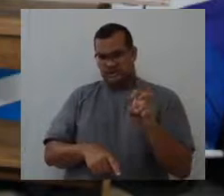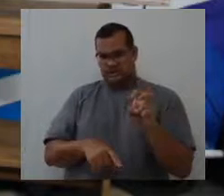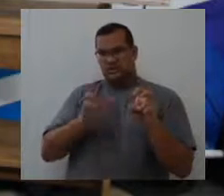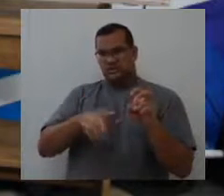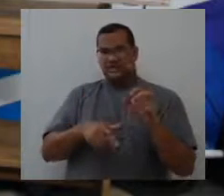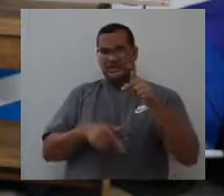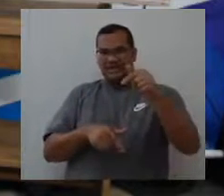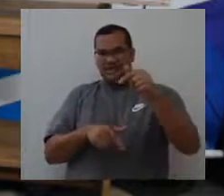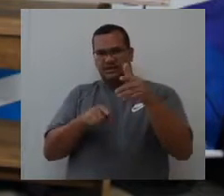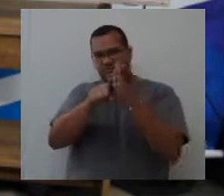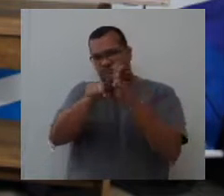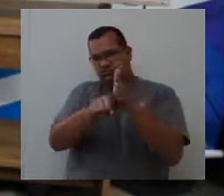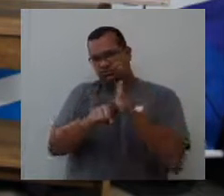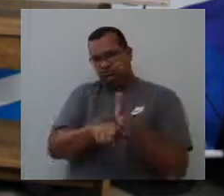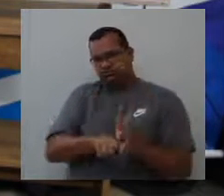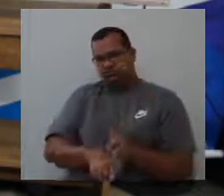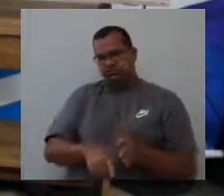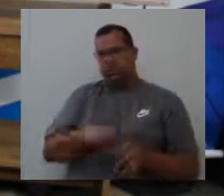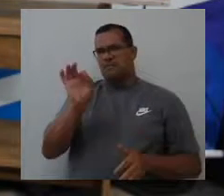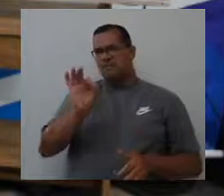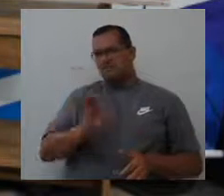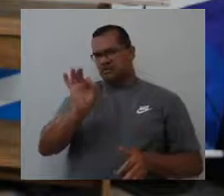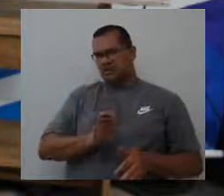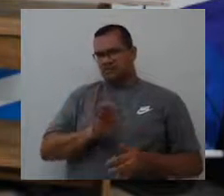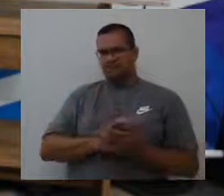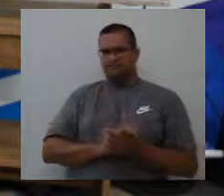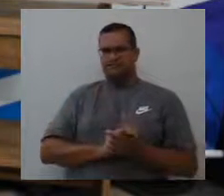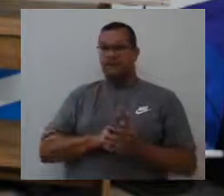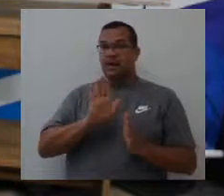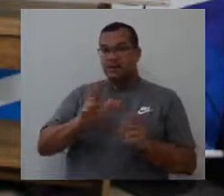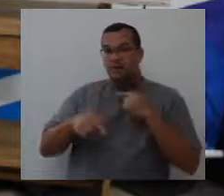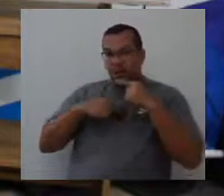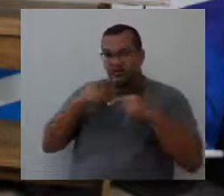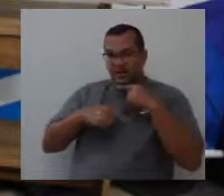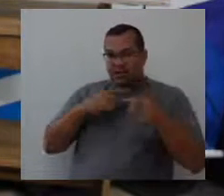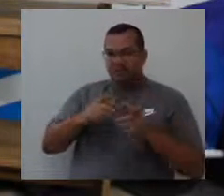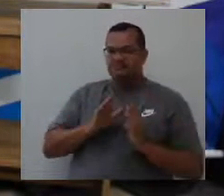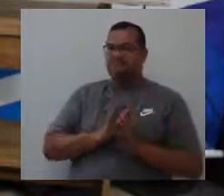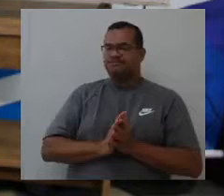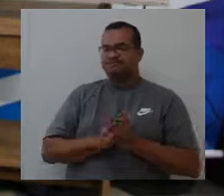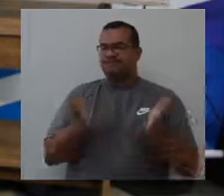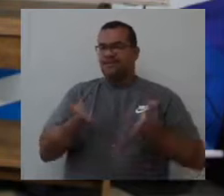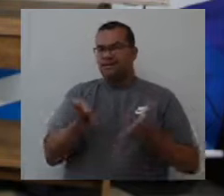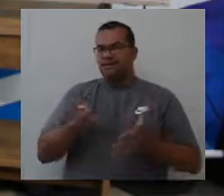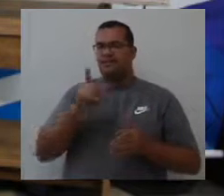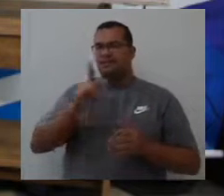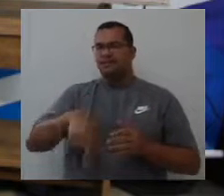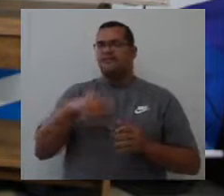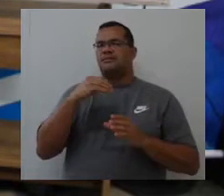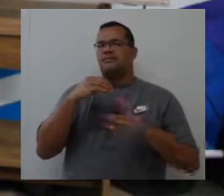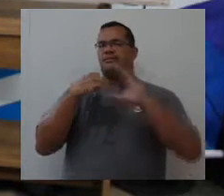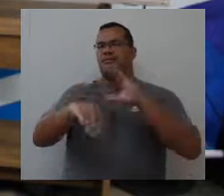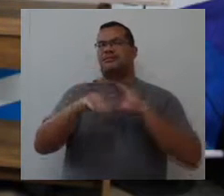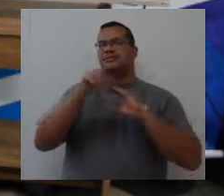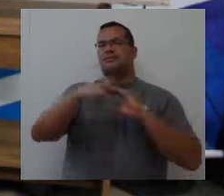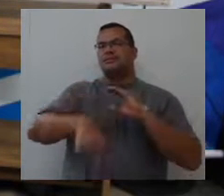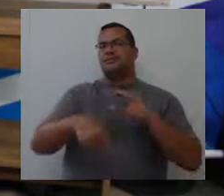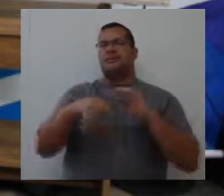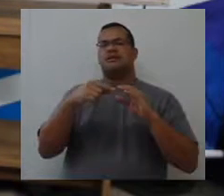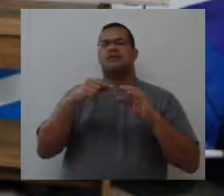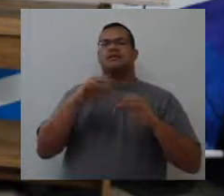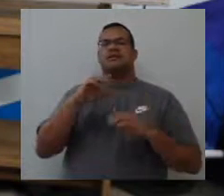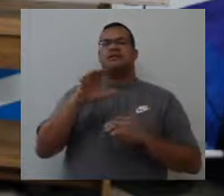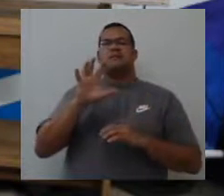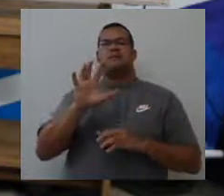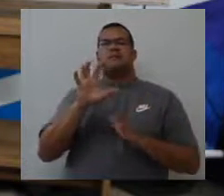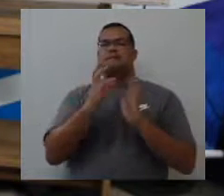temática porcentagem. Beleza? Tá duvidando disso aí? Vou mandar para você um PDF com as questões do Enem do ano